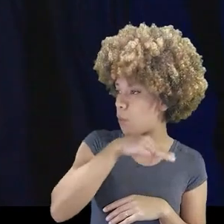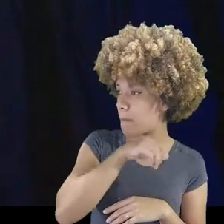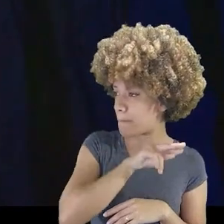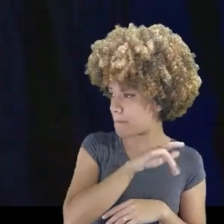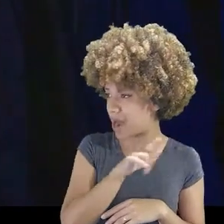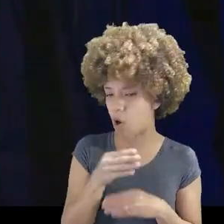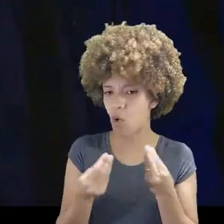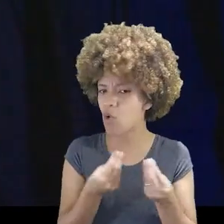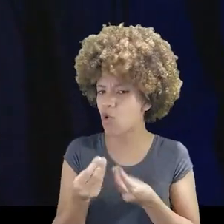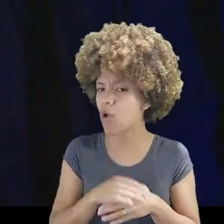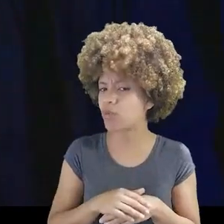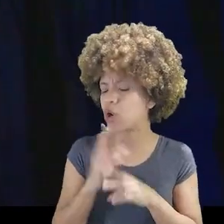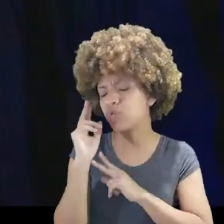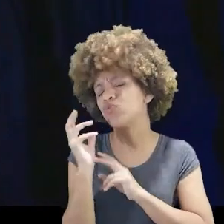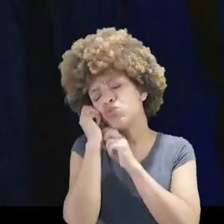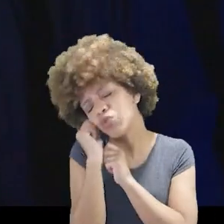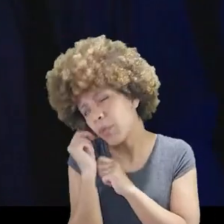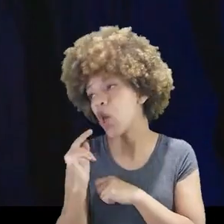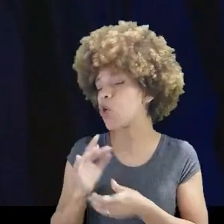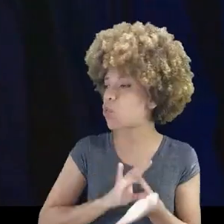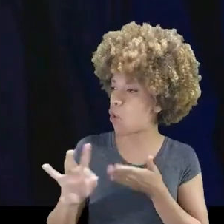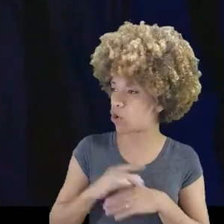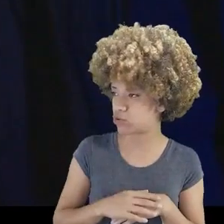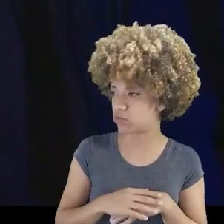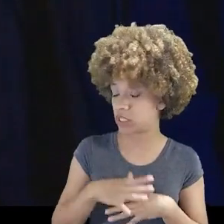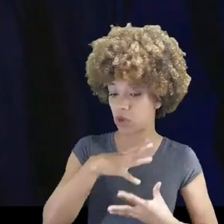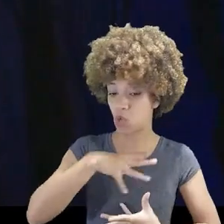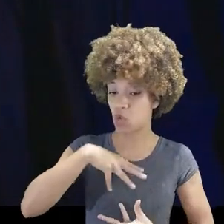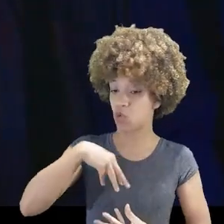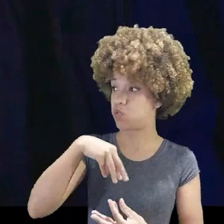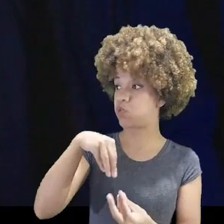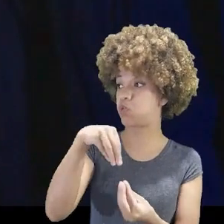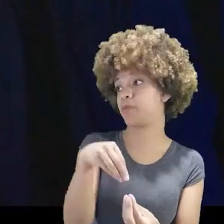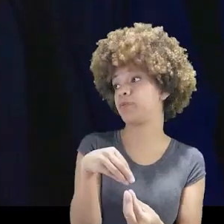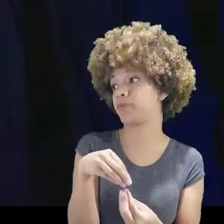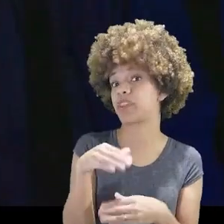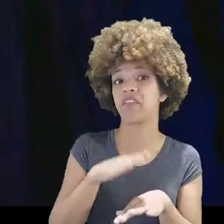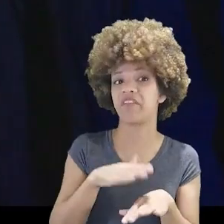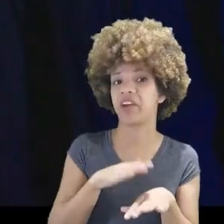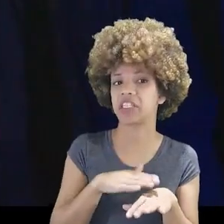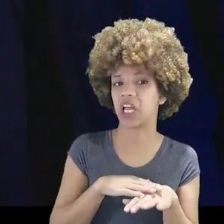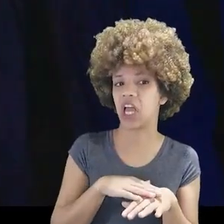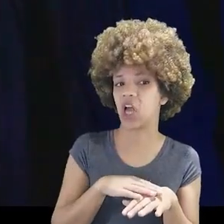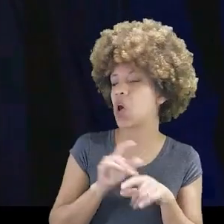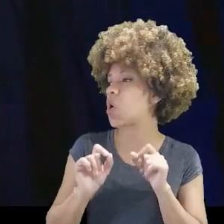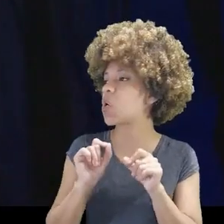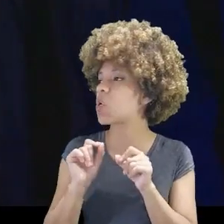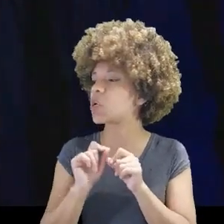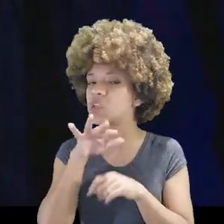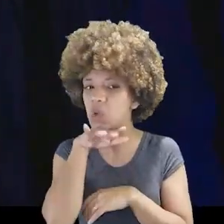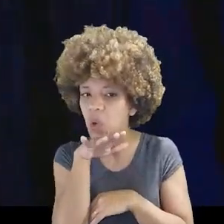como você pode dormir com ódio das pessoas você sai do seu corpo e você vai fazer as coisas horrorosas